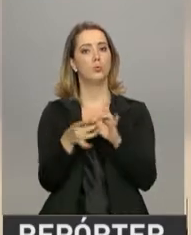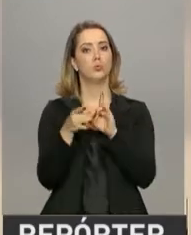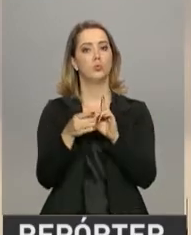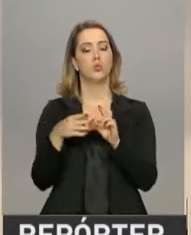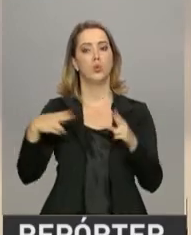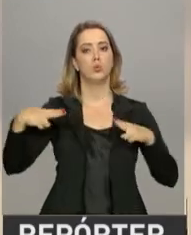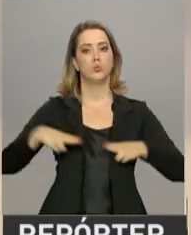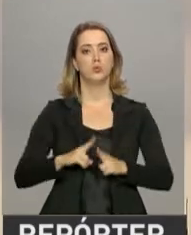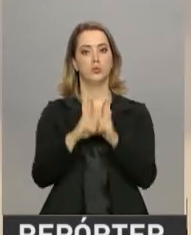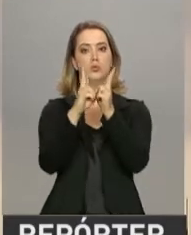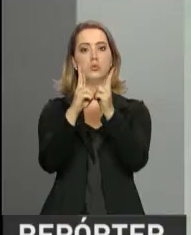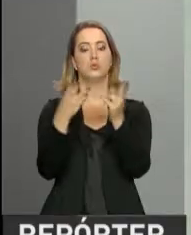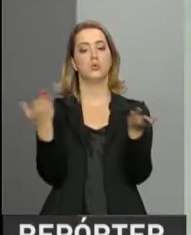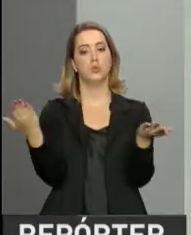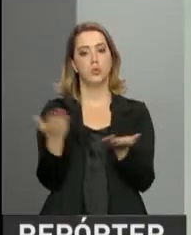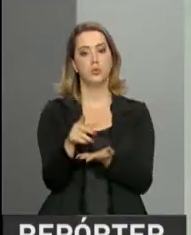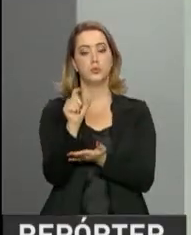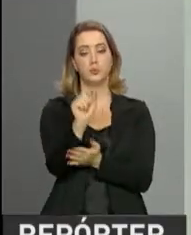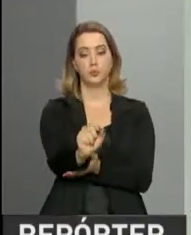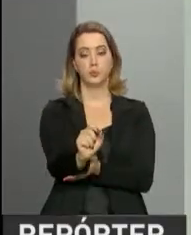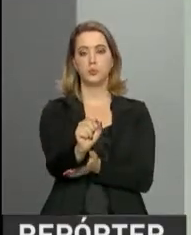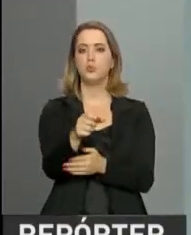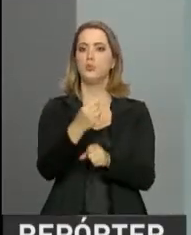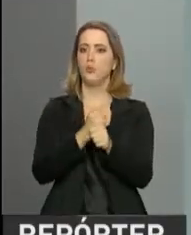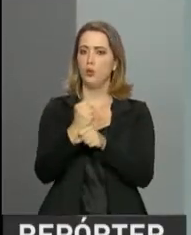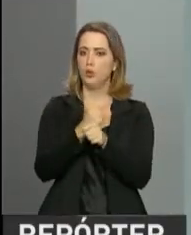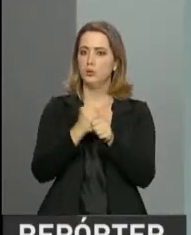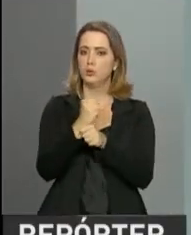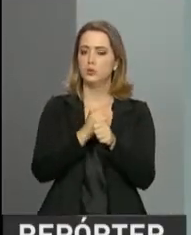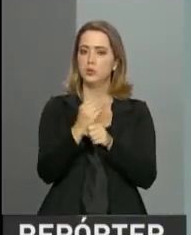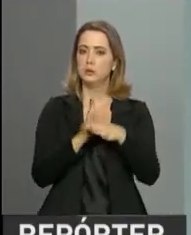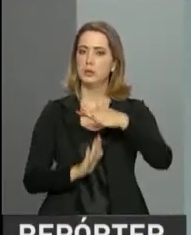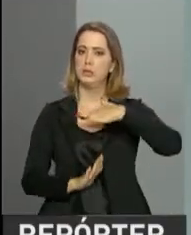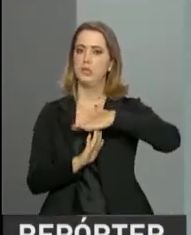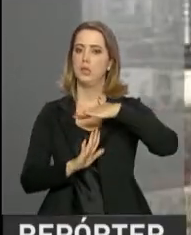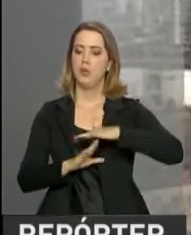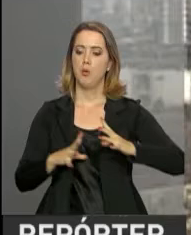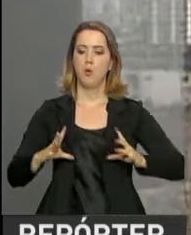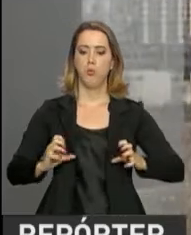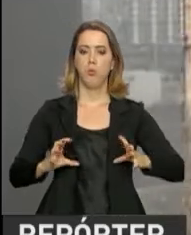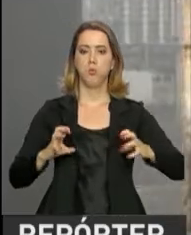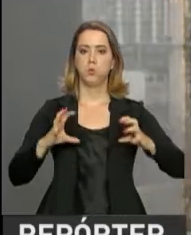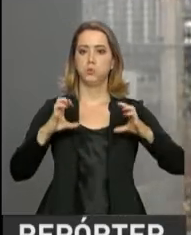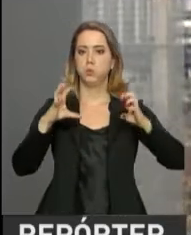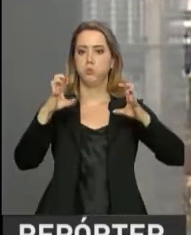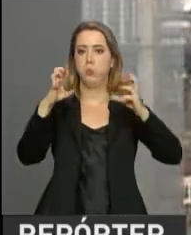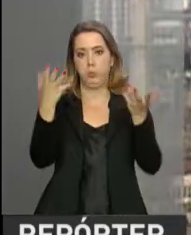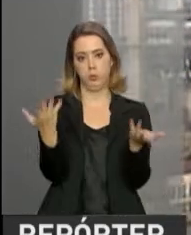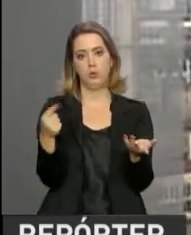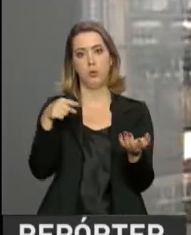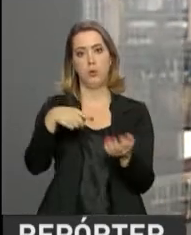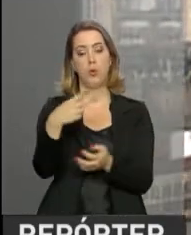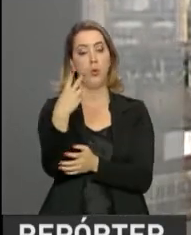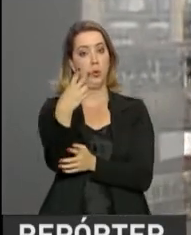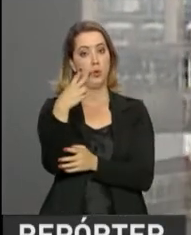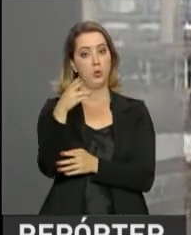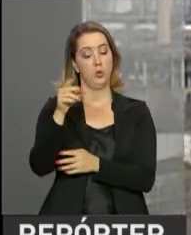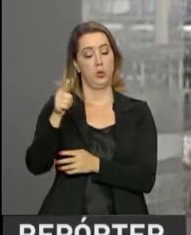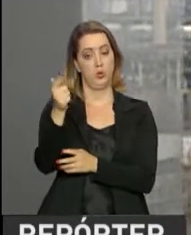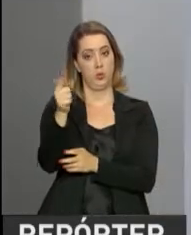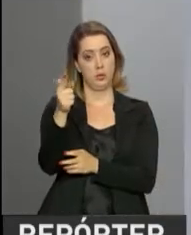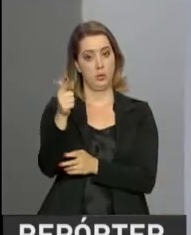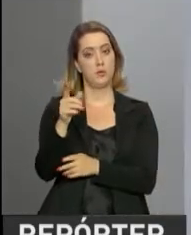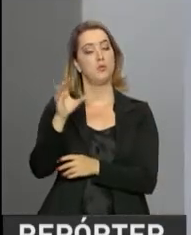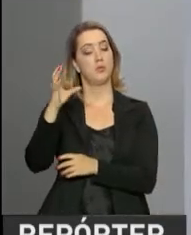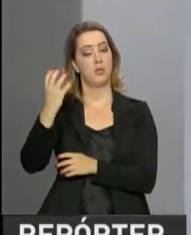de novembro de 2016 o acordo prevê medidas para limitar o aquecimento global até o final deste século e no máximo 2 graus celsius